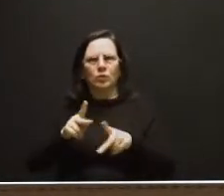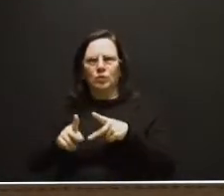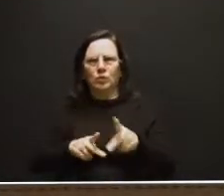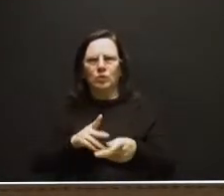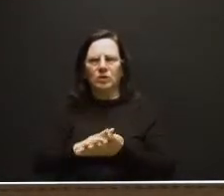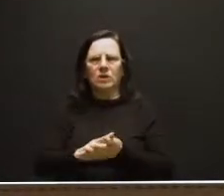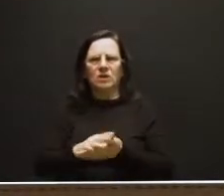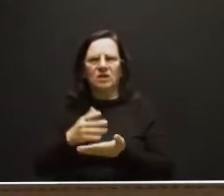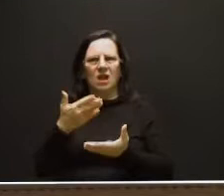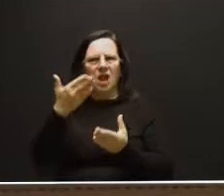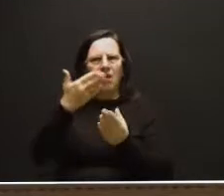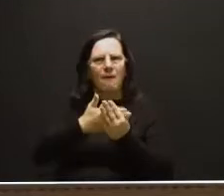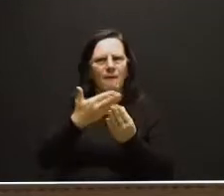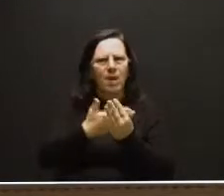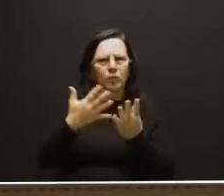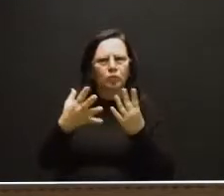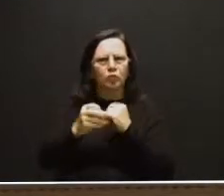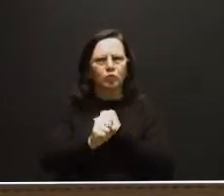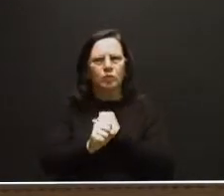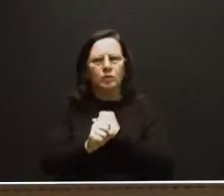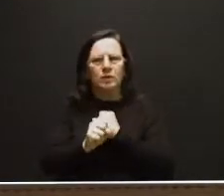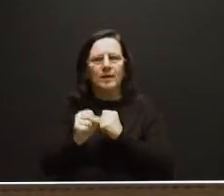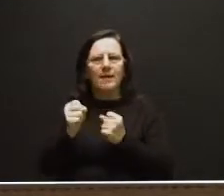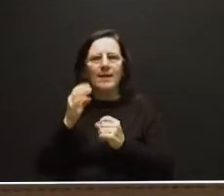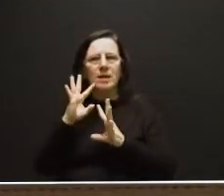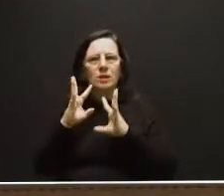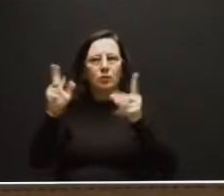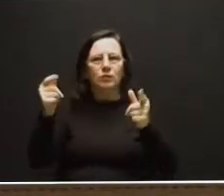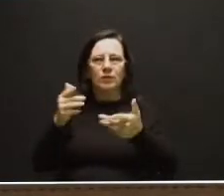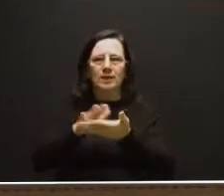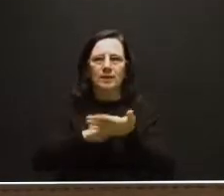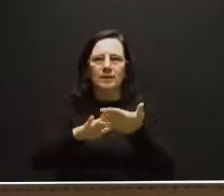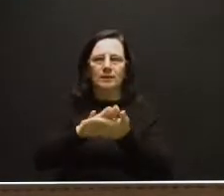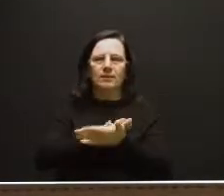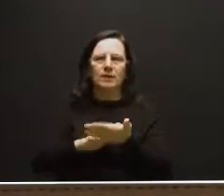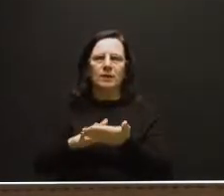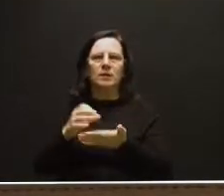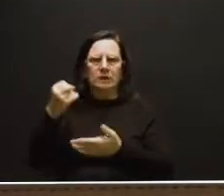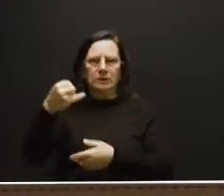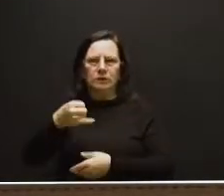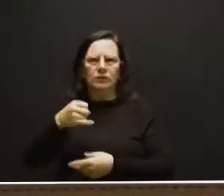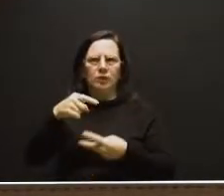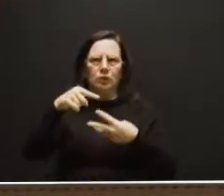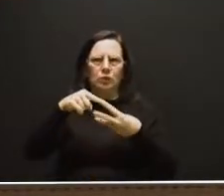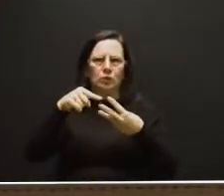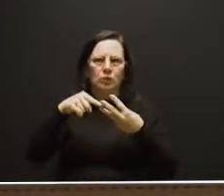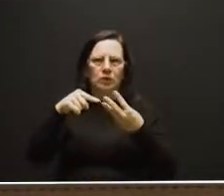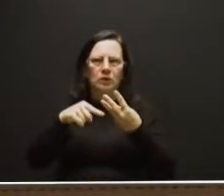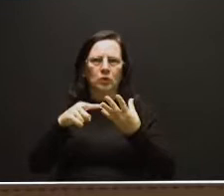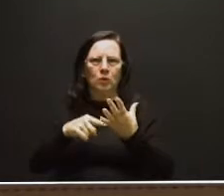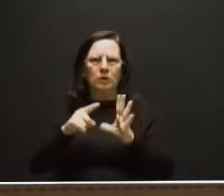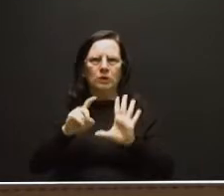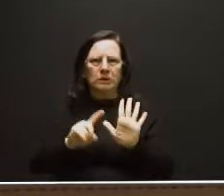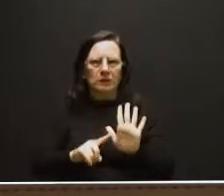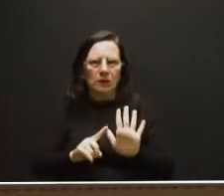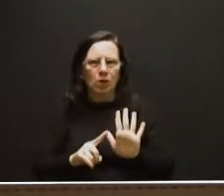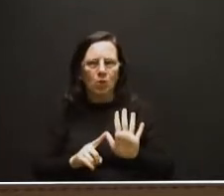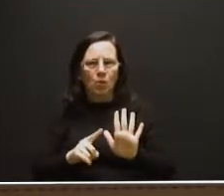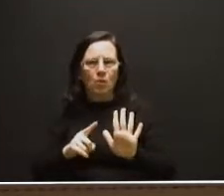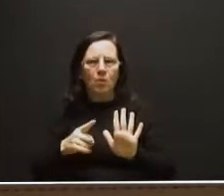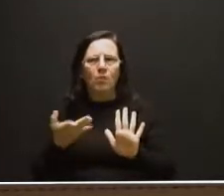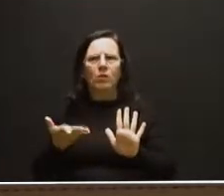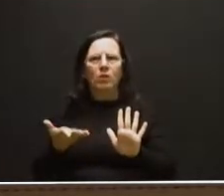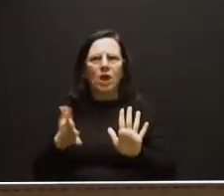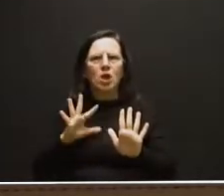com pastas acumulada e não se resolver os problemas se ele tivesse com 345 pasta resolvendo todas elas